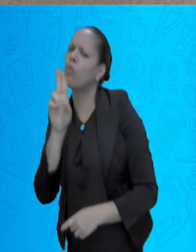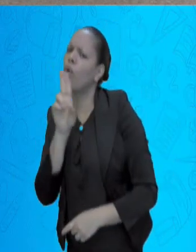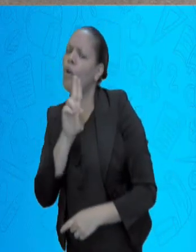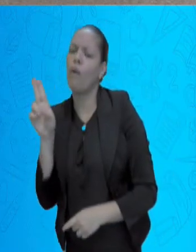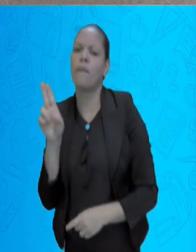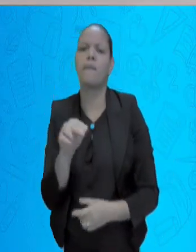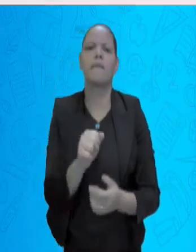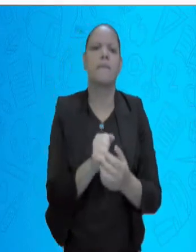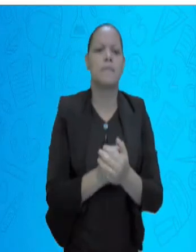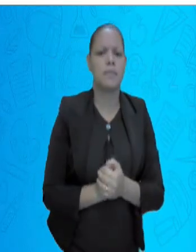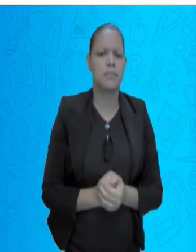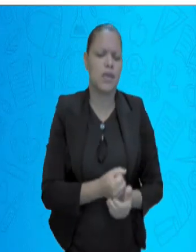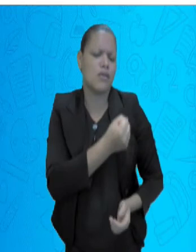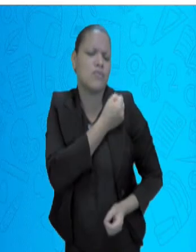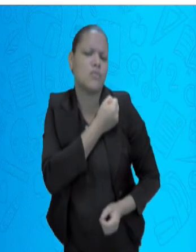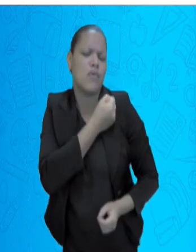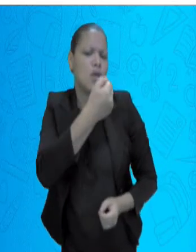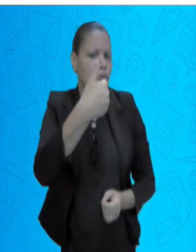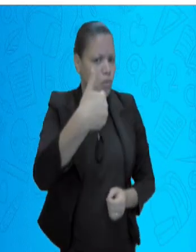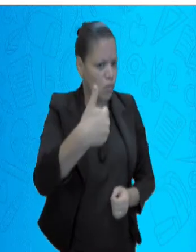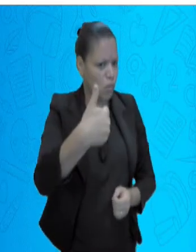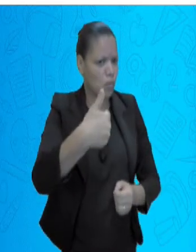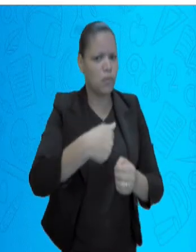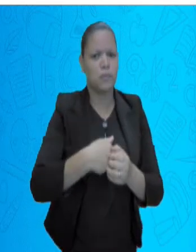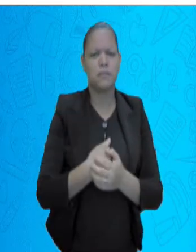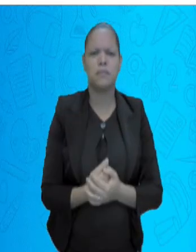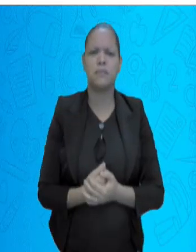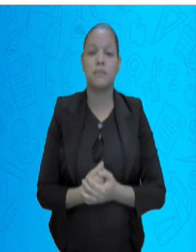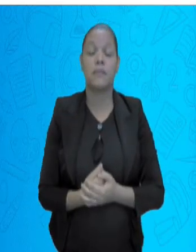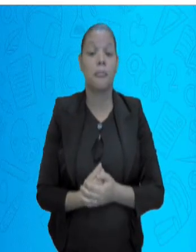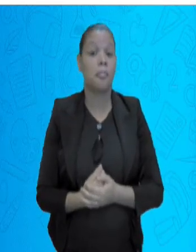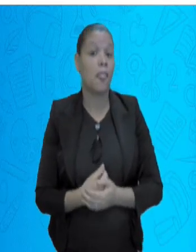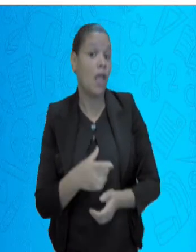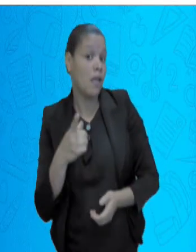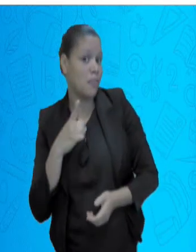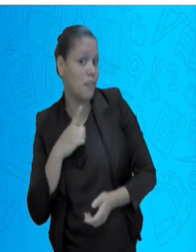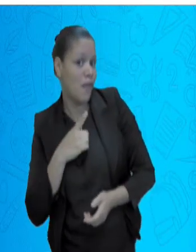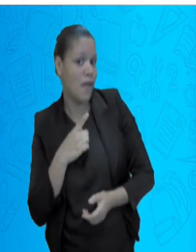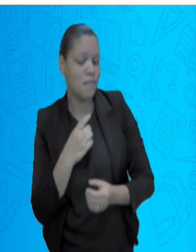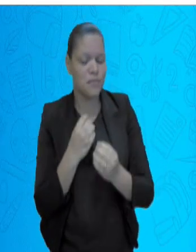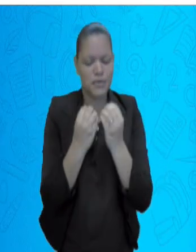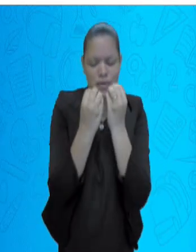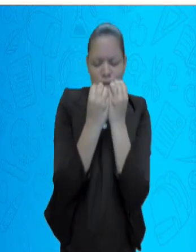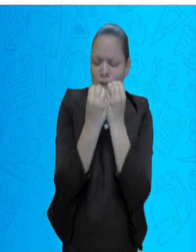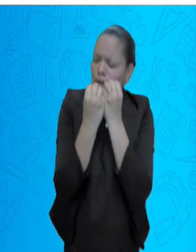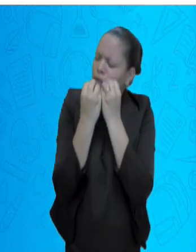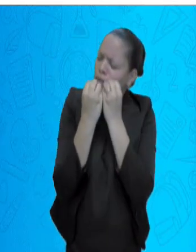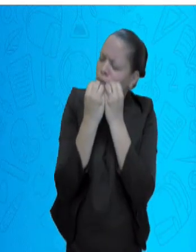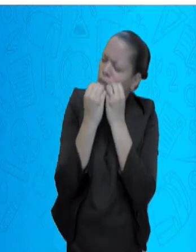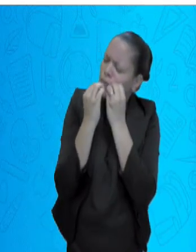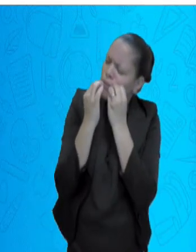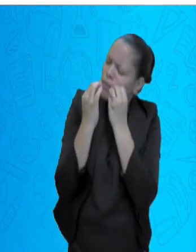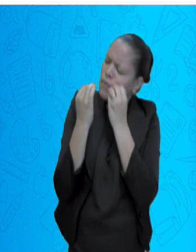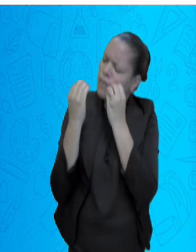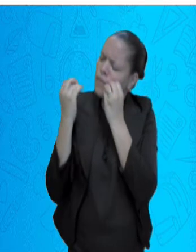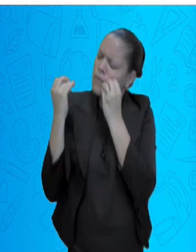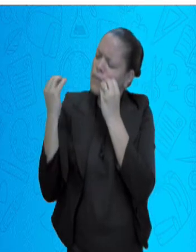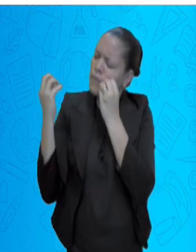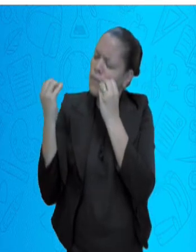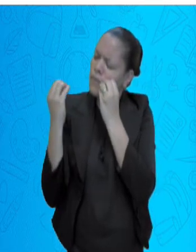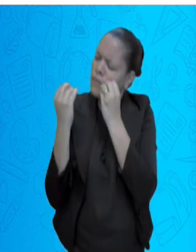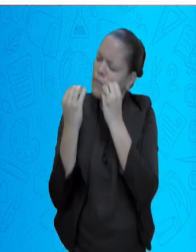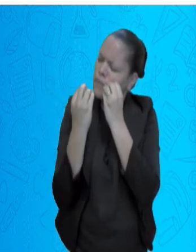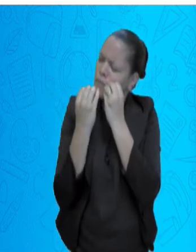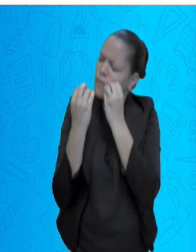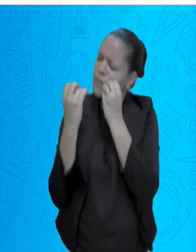O número 1, a gente tem aqui a flauta. Será qual desses instrumentos é a flauta? Vamos